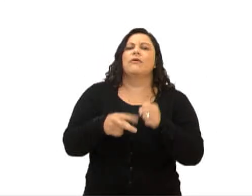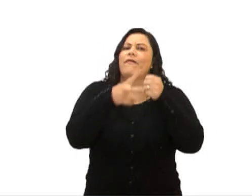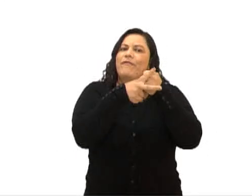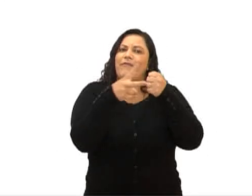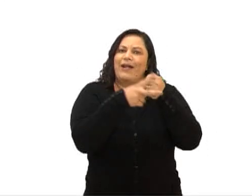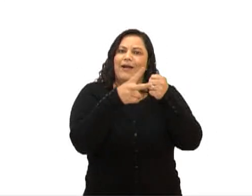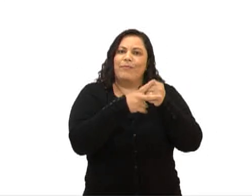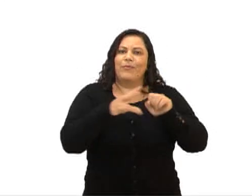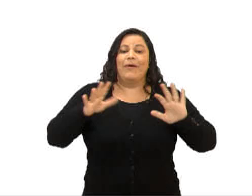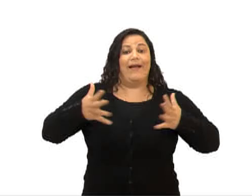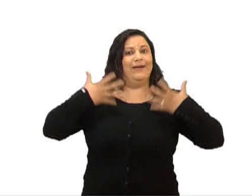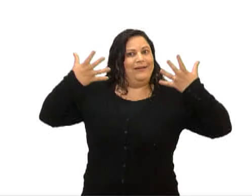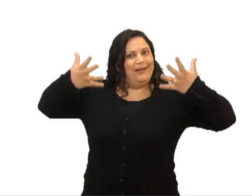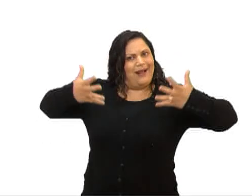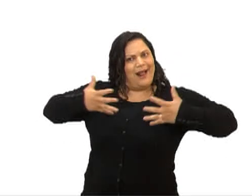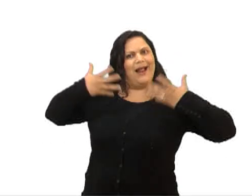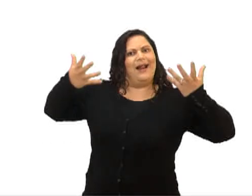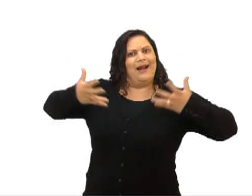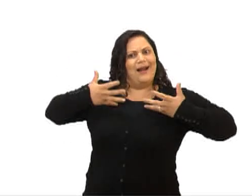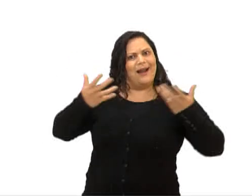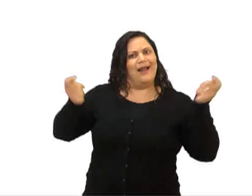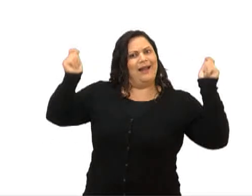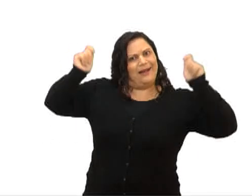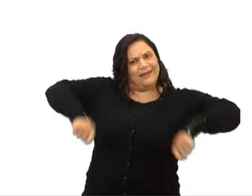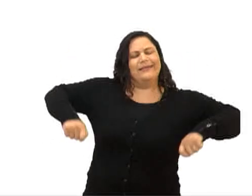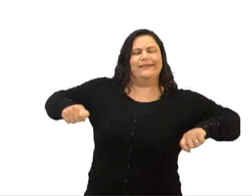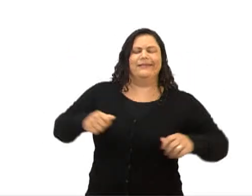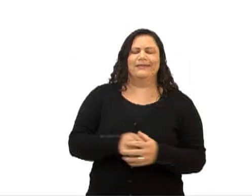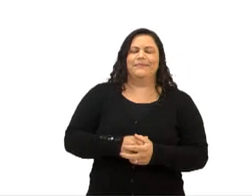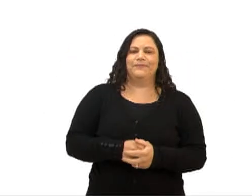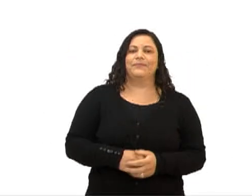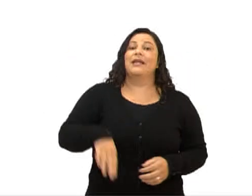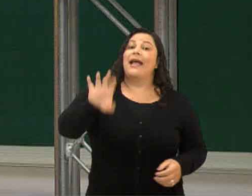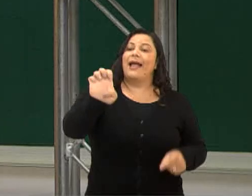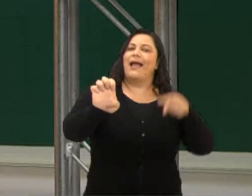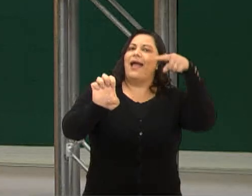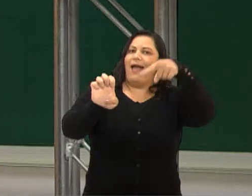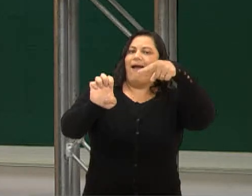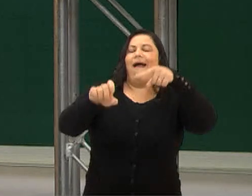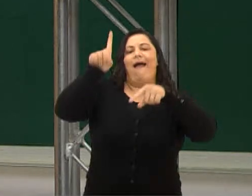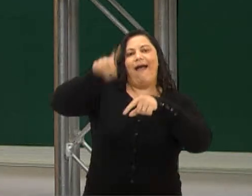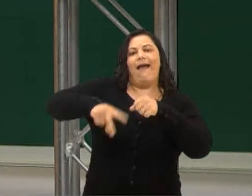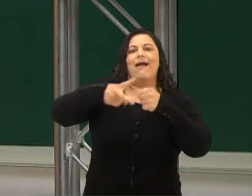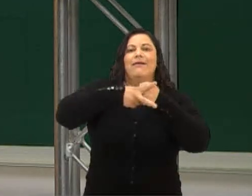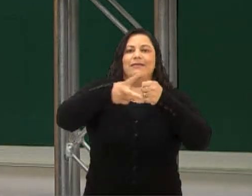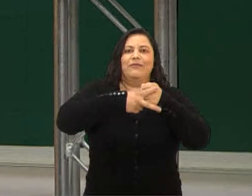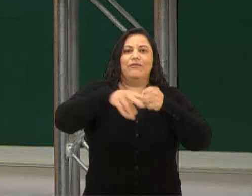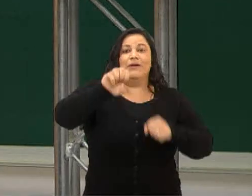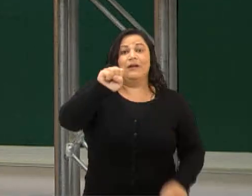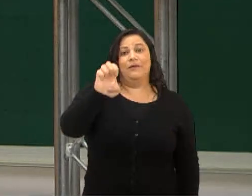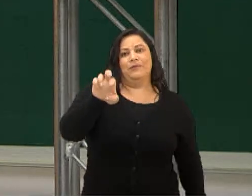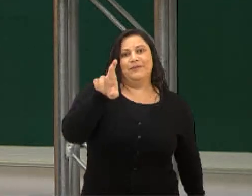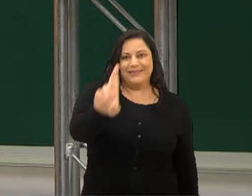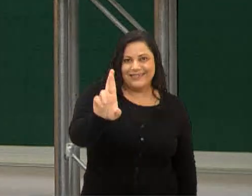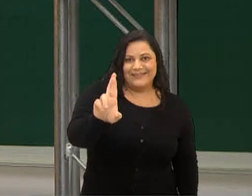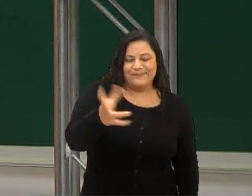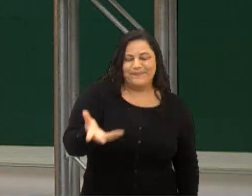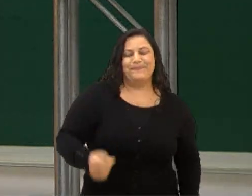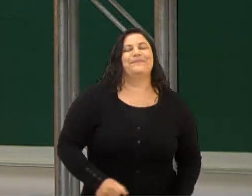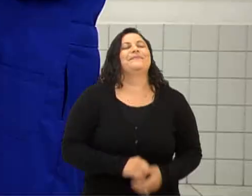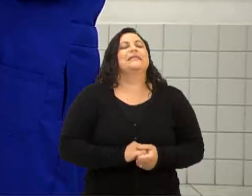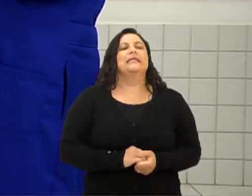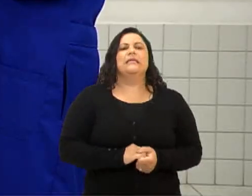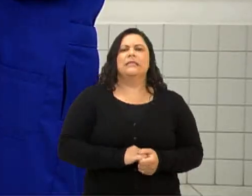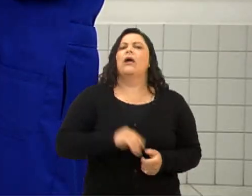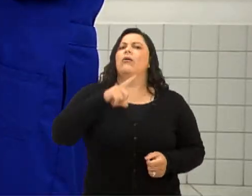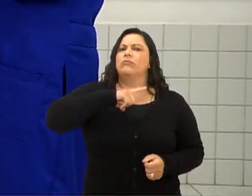é contagiosa. Esse me indica o verbo ser. Né? Eu sou, tu és, ele é. Então, a gente tem ali